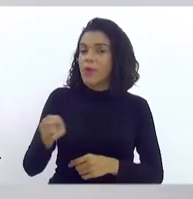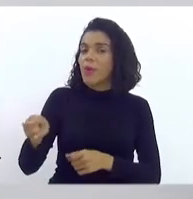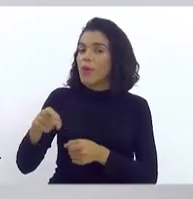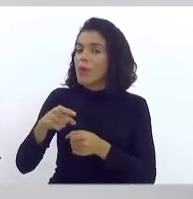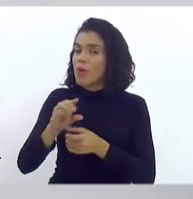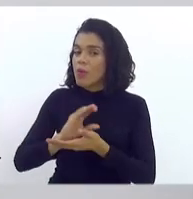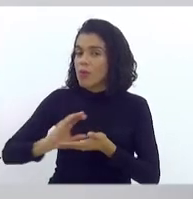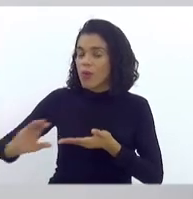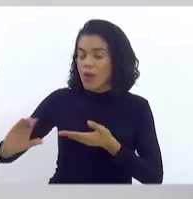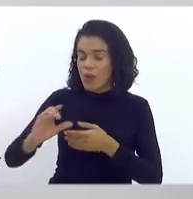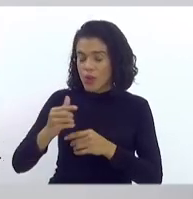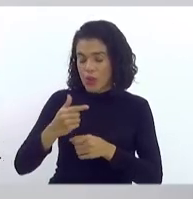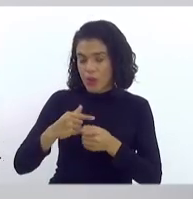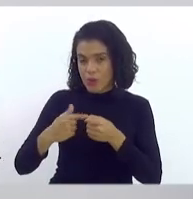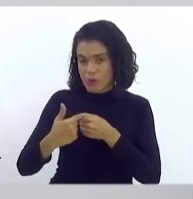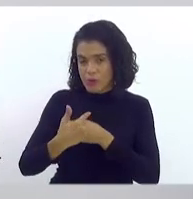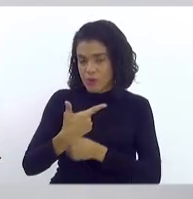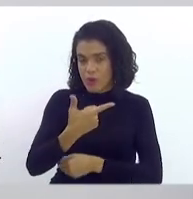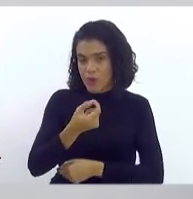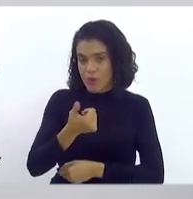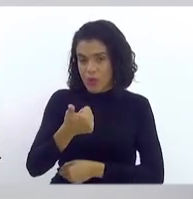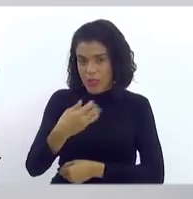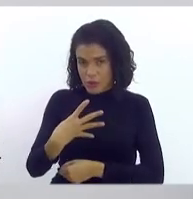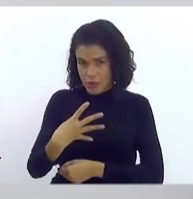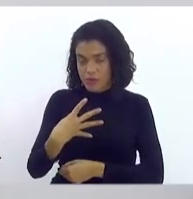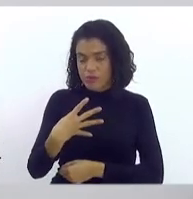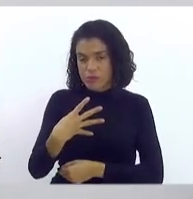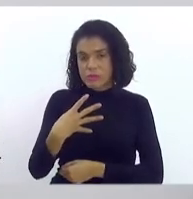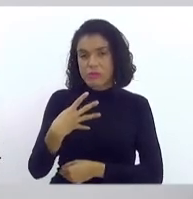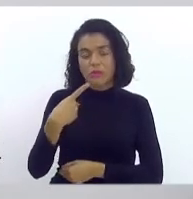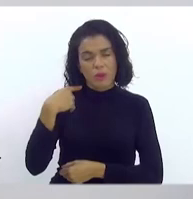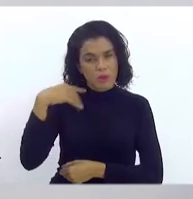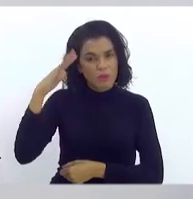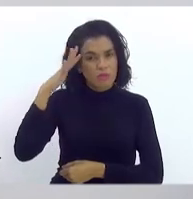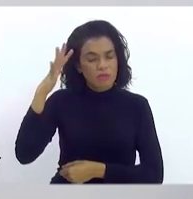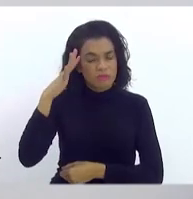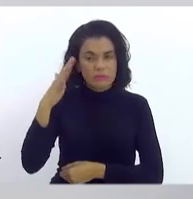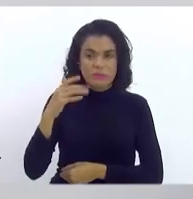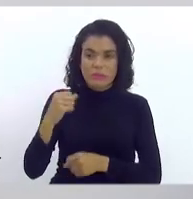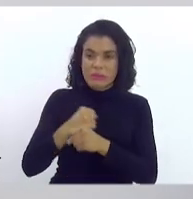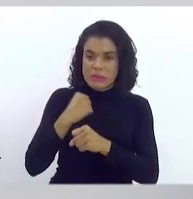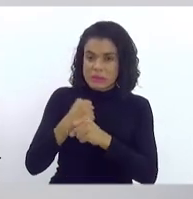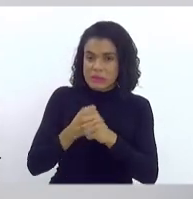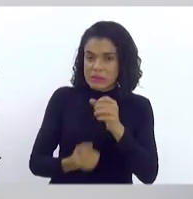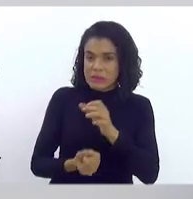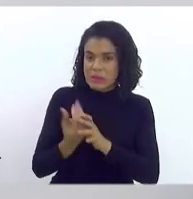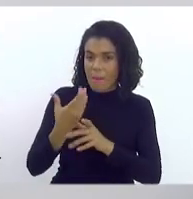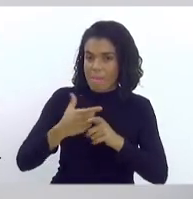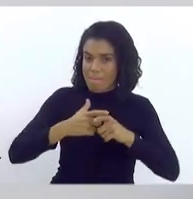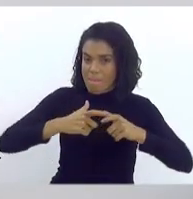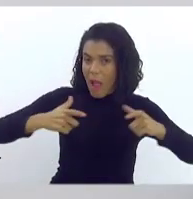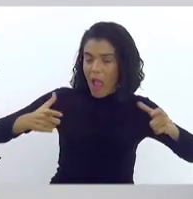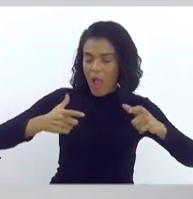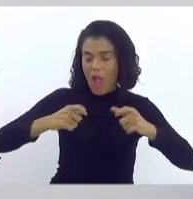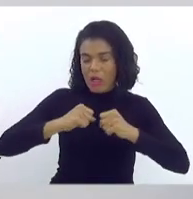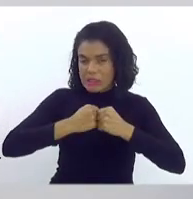interior. Eu imagino que o investimento para fazer um gasoduto físico seria muito maior ou mais difícil, e aí foi